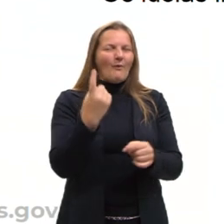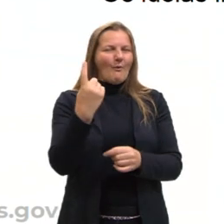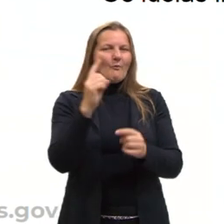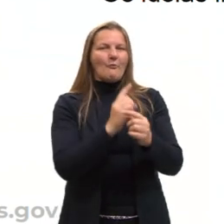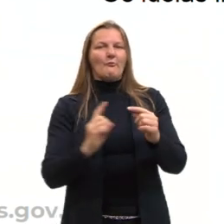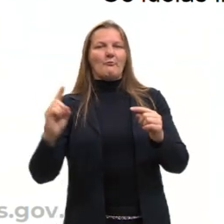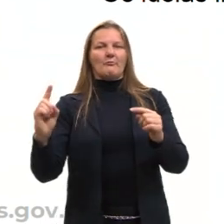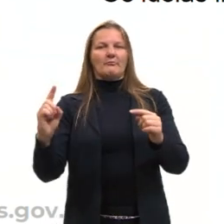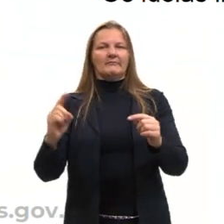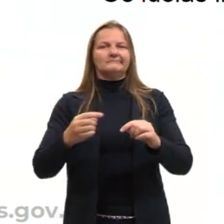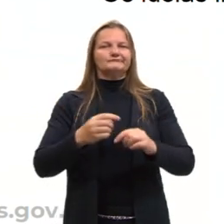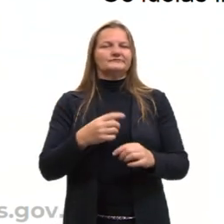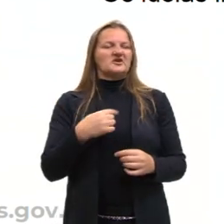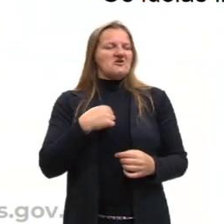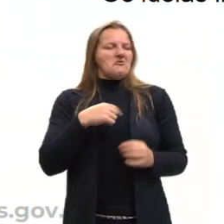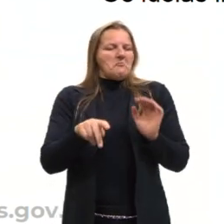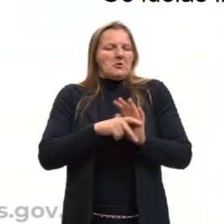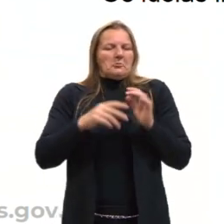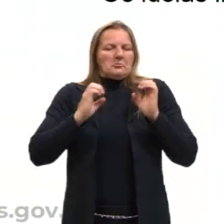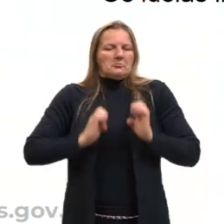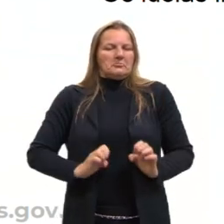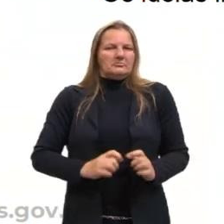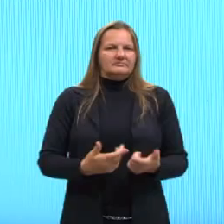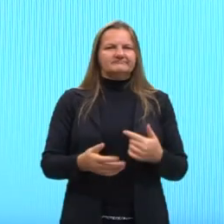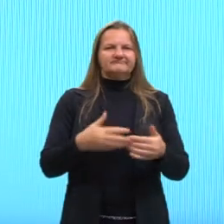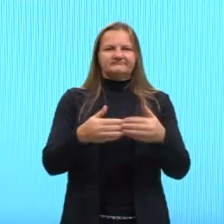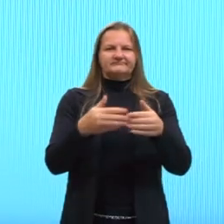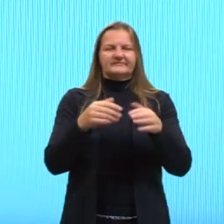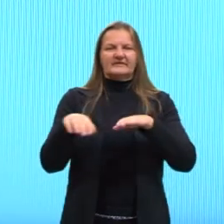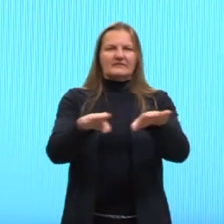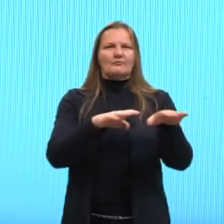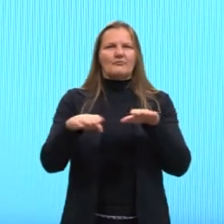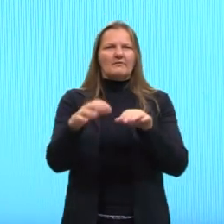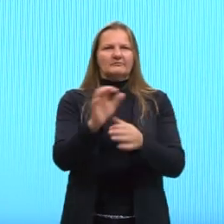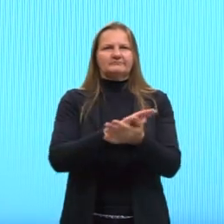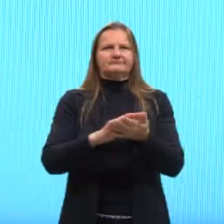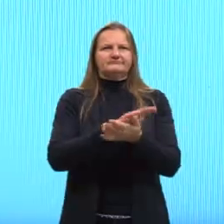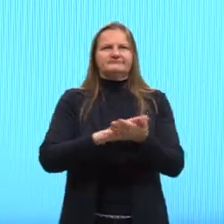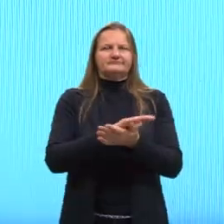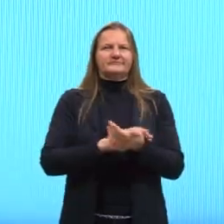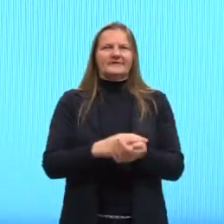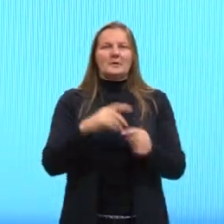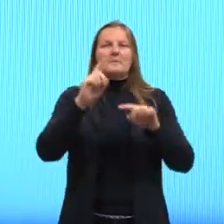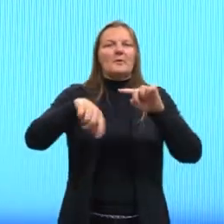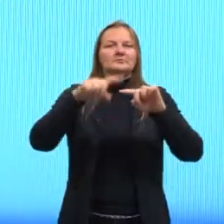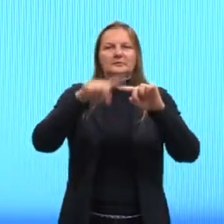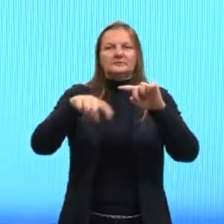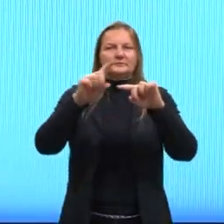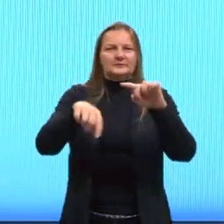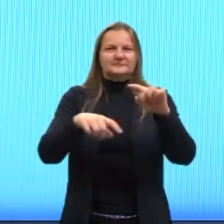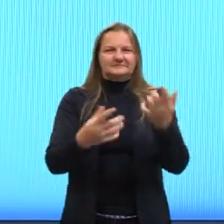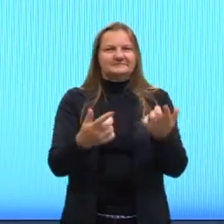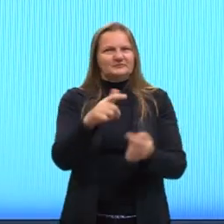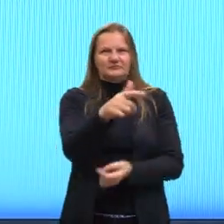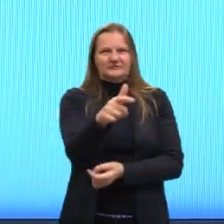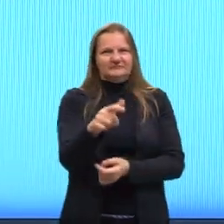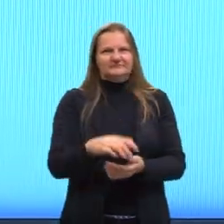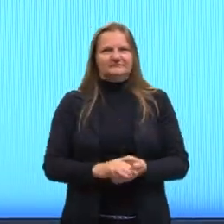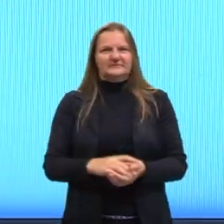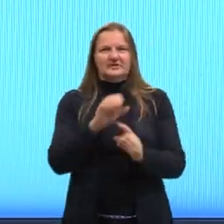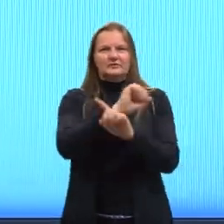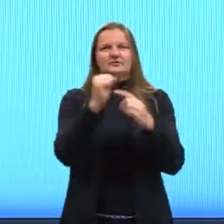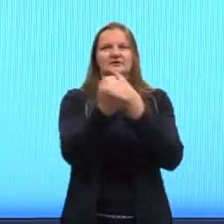contemporâneo né que elas falam que eu falei no início da aula não tenho mais essas meta-narrativas sabe que não pode ser assim porque aí